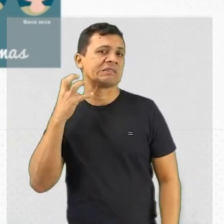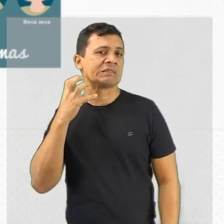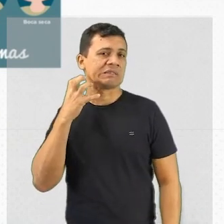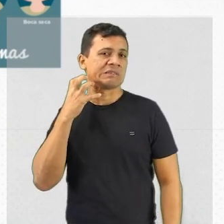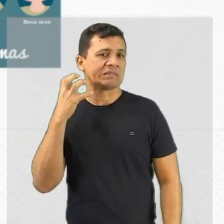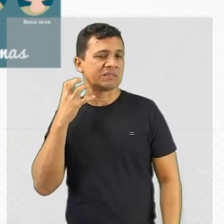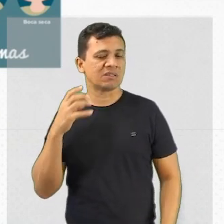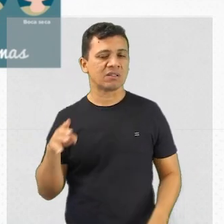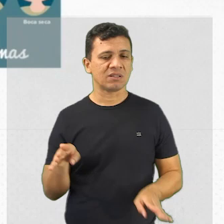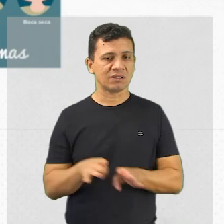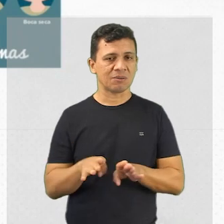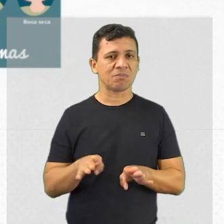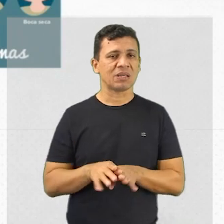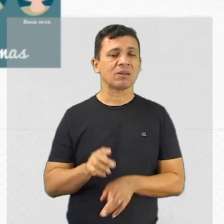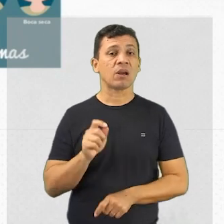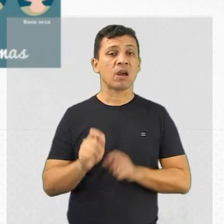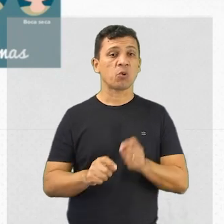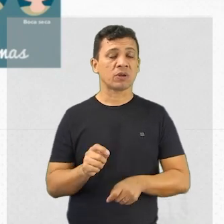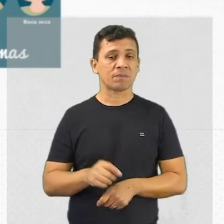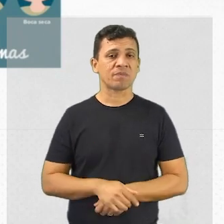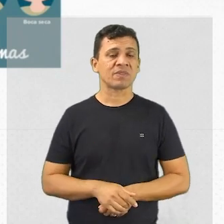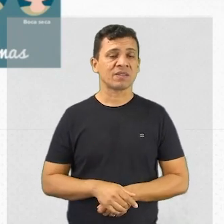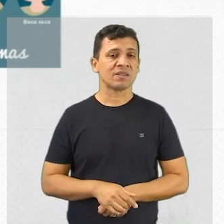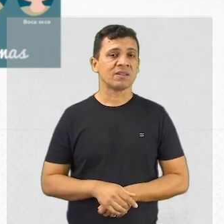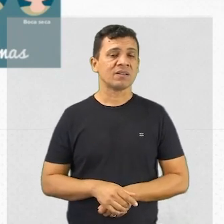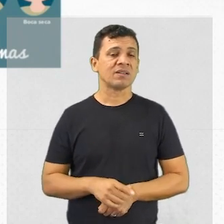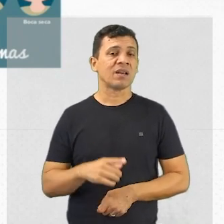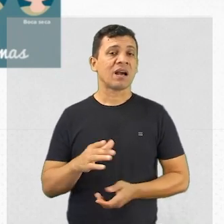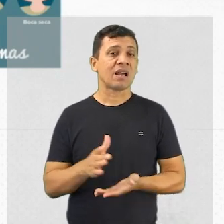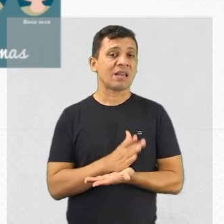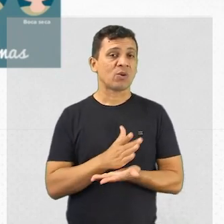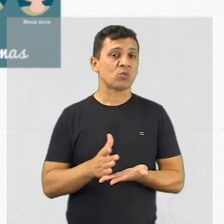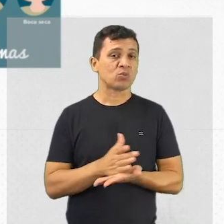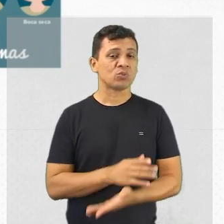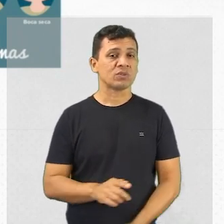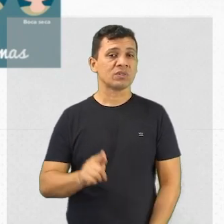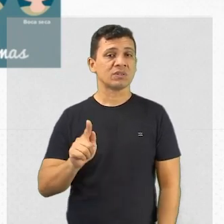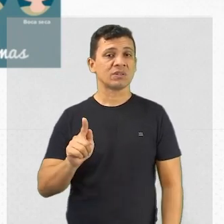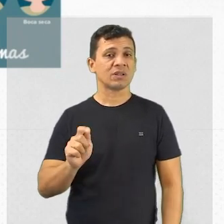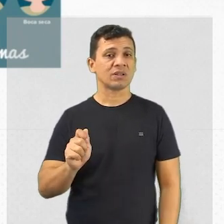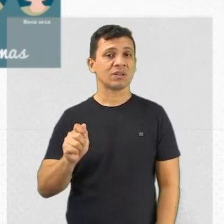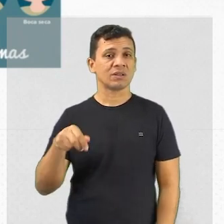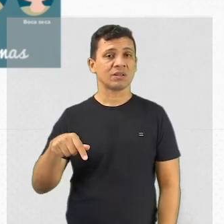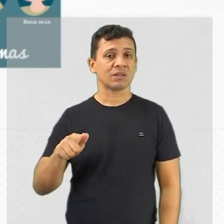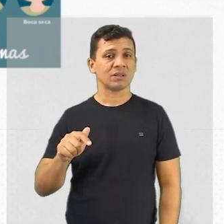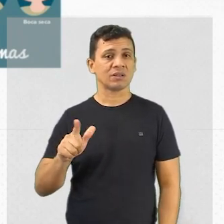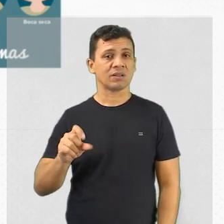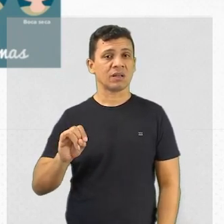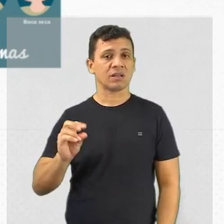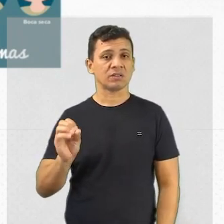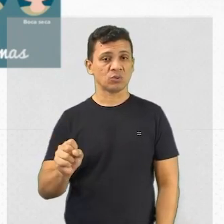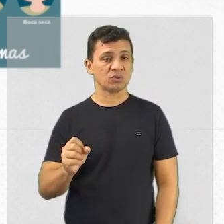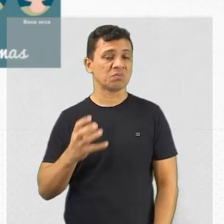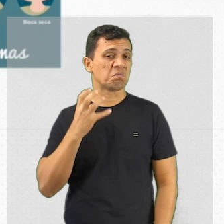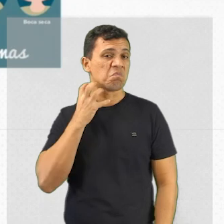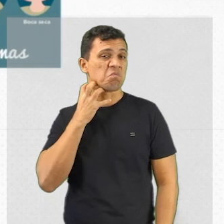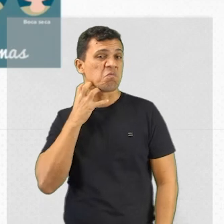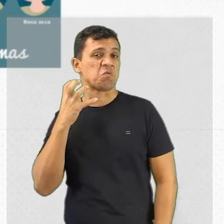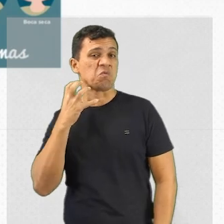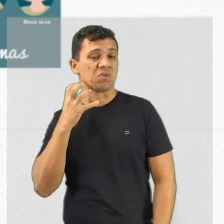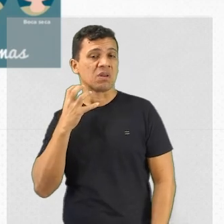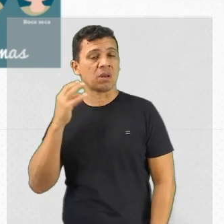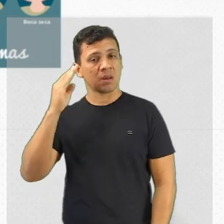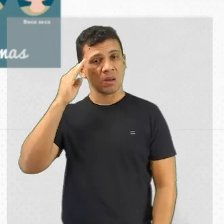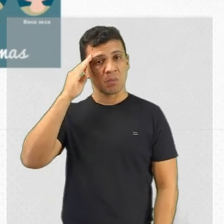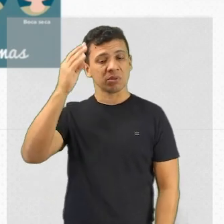que também é uma inflamação ali em alguns gânglios, tá, pessoal? Causa um inchaço, principalmente